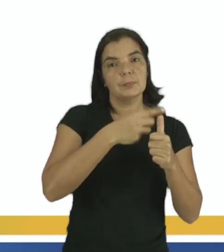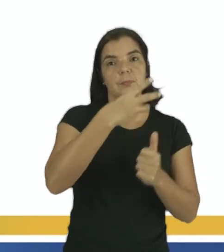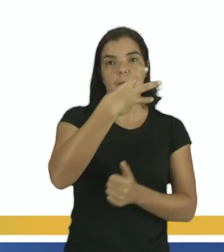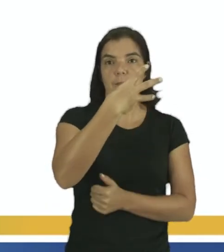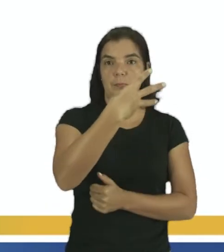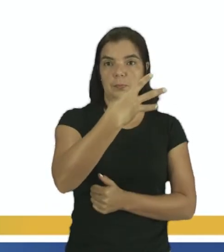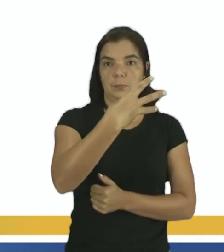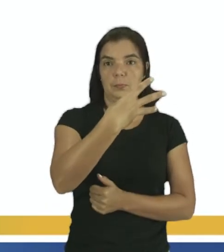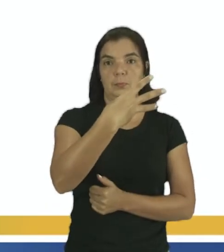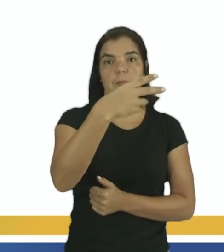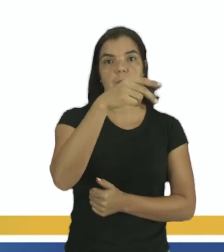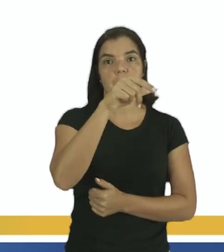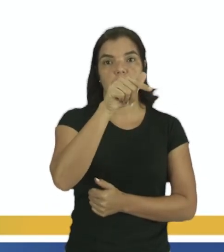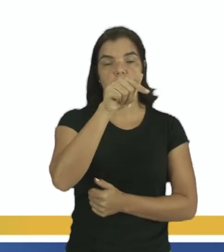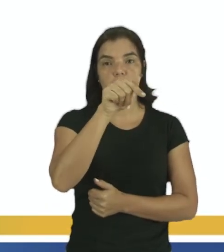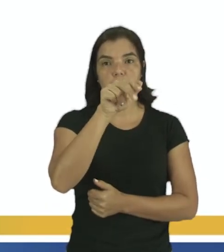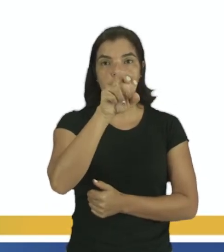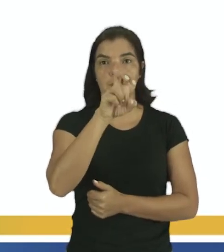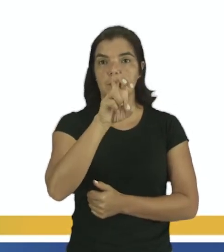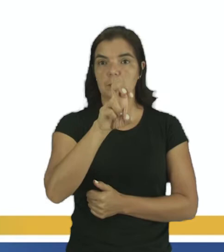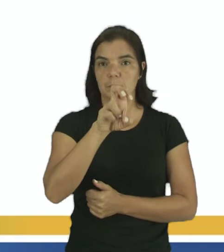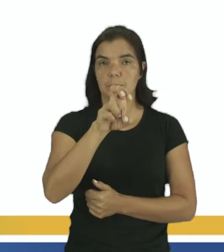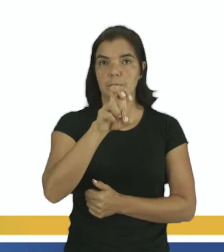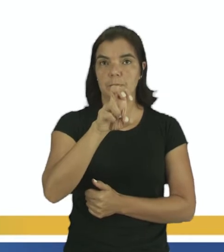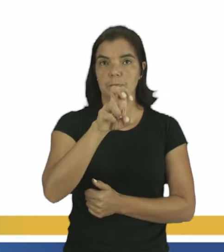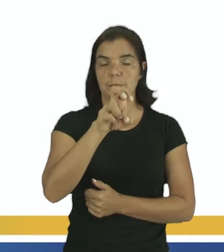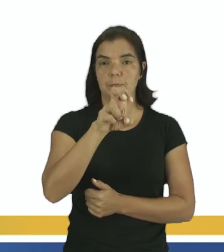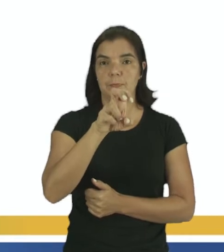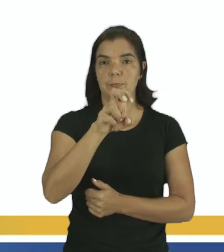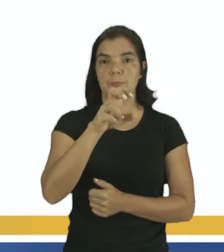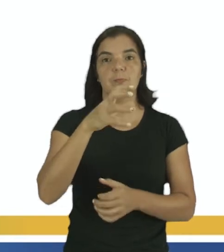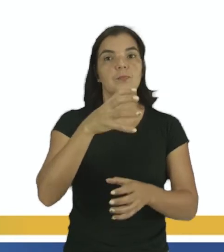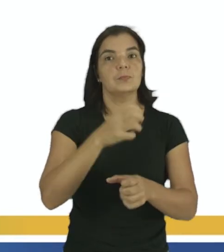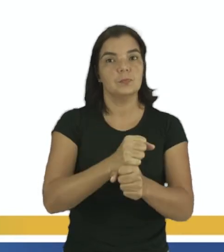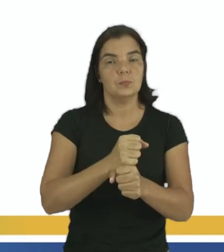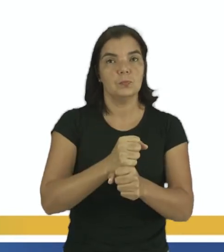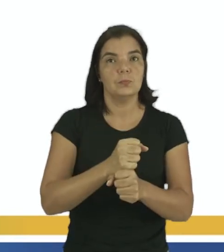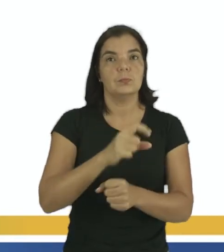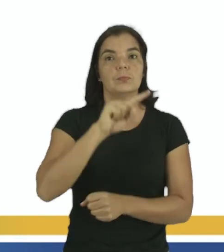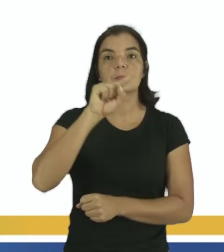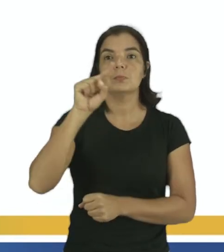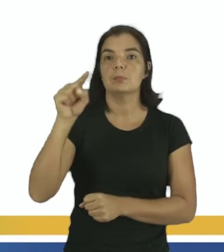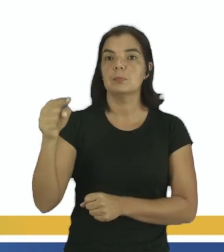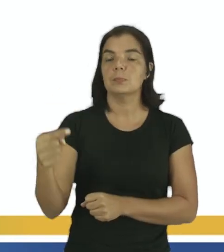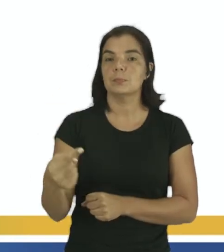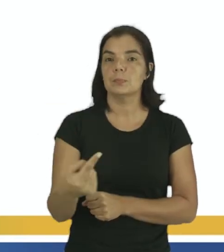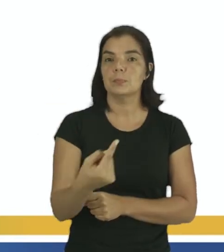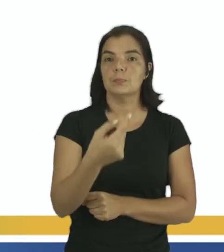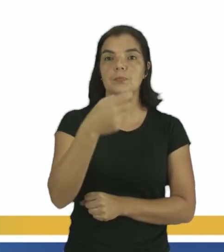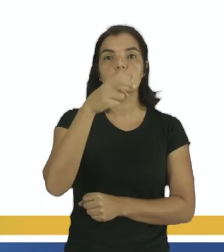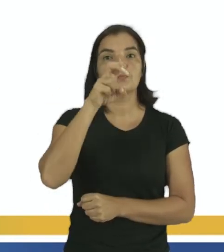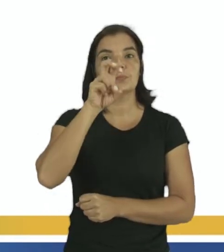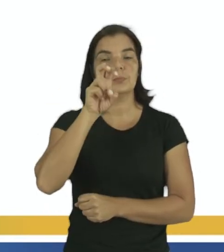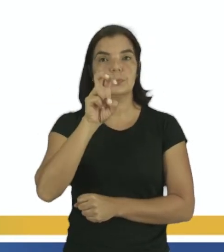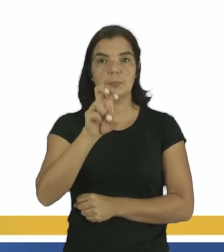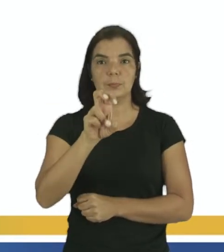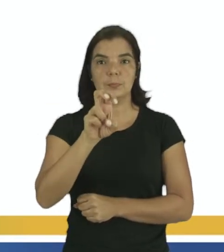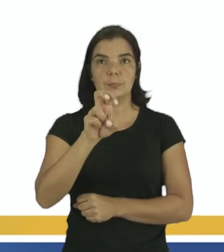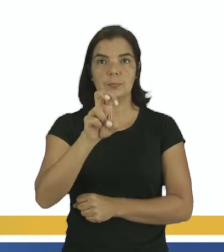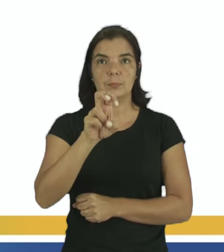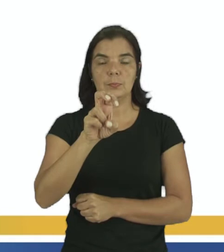ela ganhou 375 pontos na segunda ela pegou e ganhou